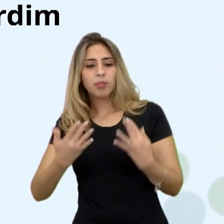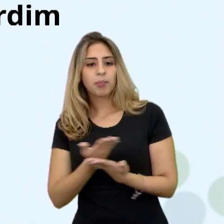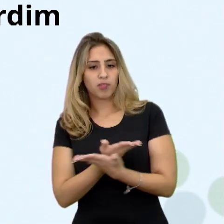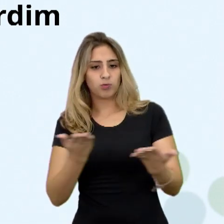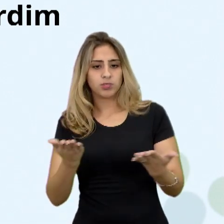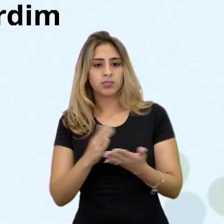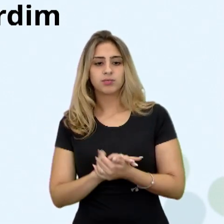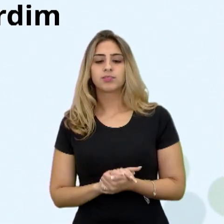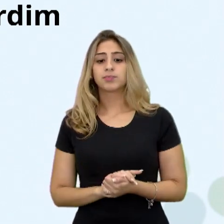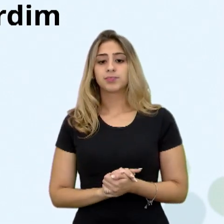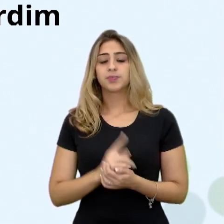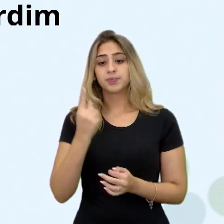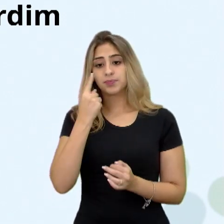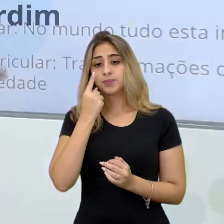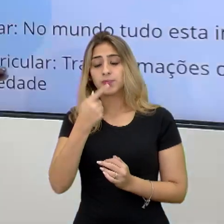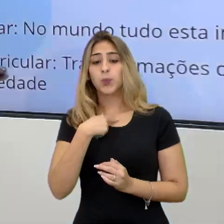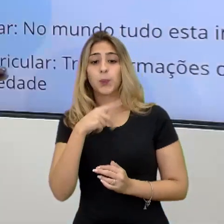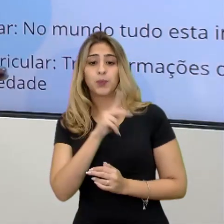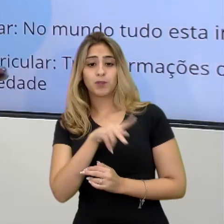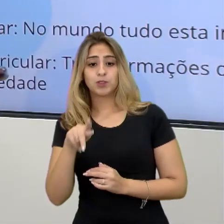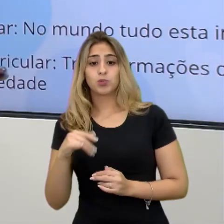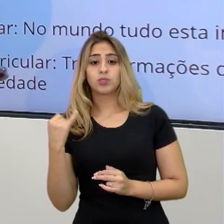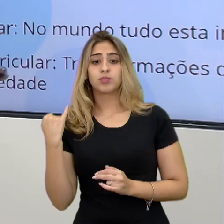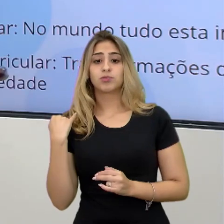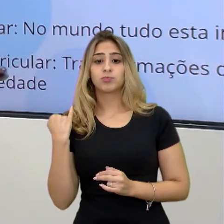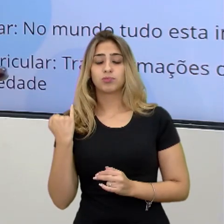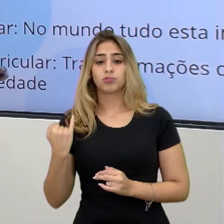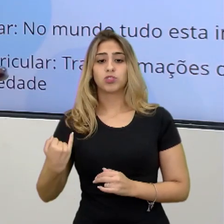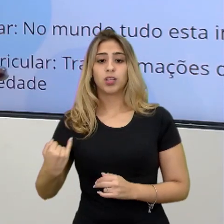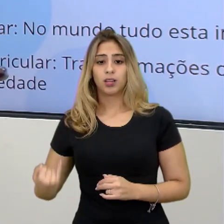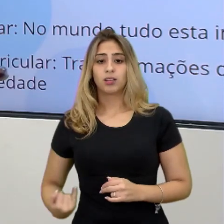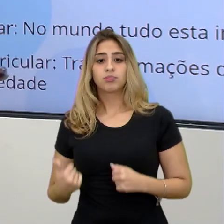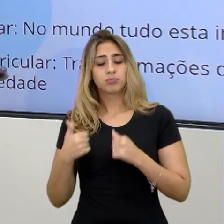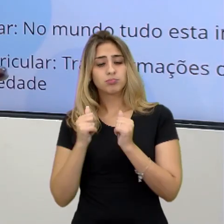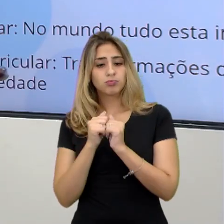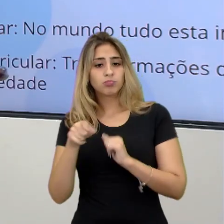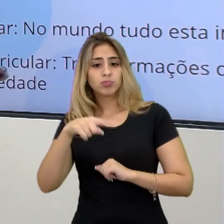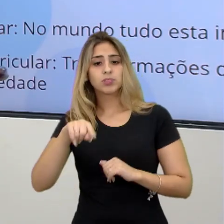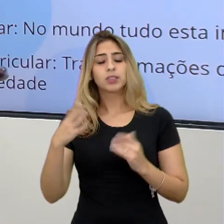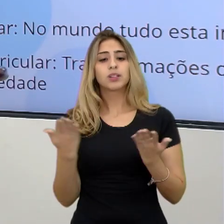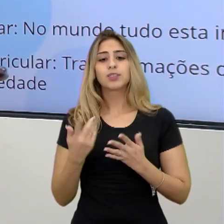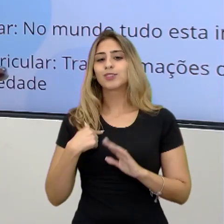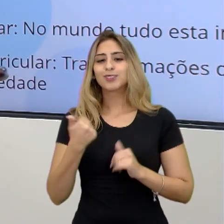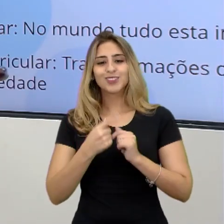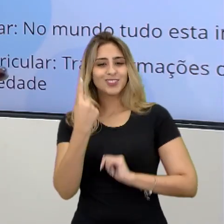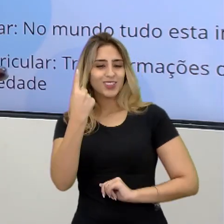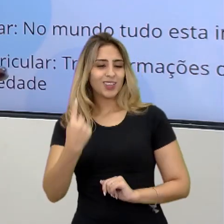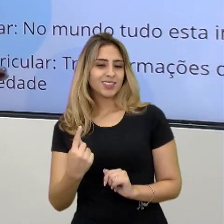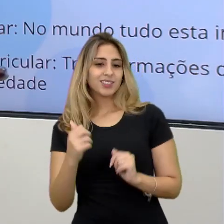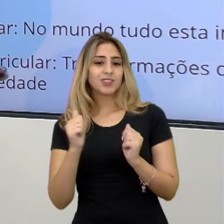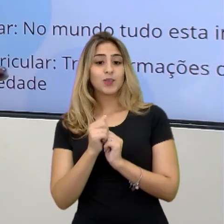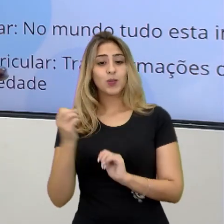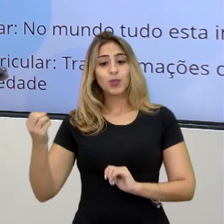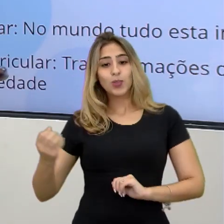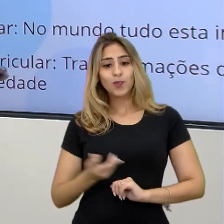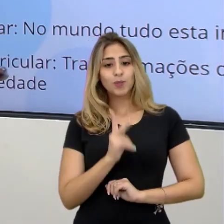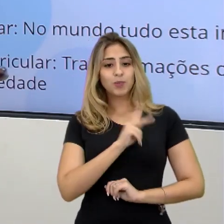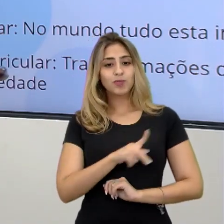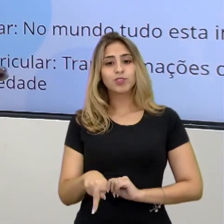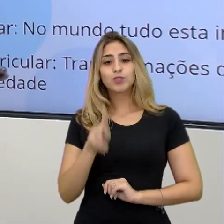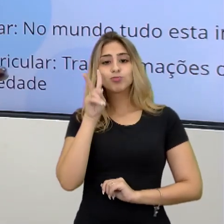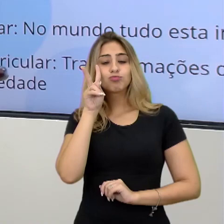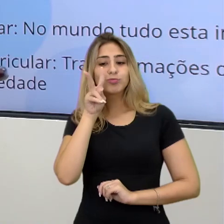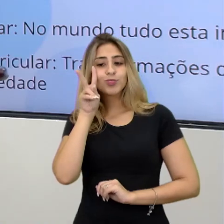vocês. Olha só, eu sou a professora Janaína Jardim, até aqui estive com vocês, mas agora eu não estou sozinha, né? Temos um novo professor de História que